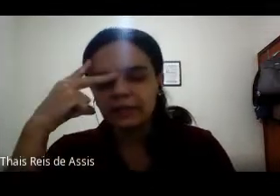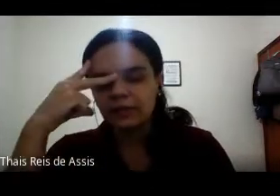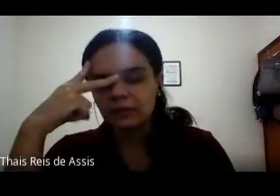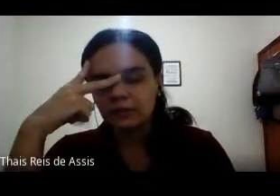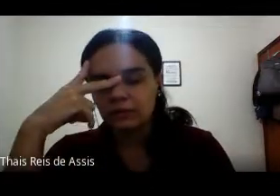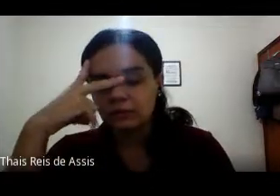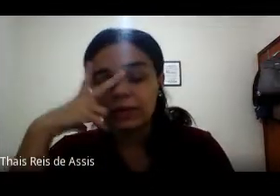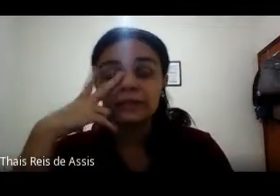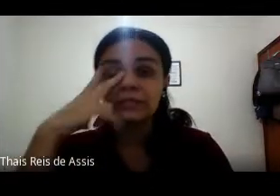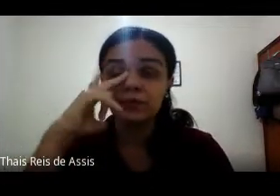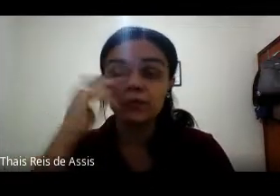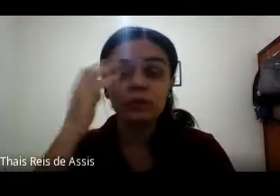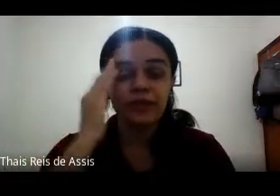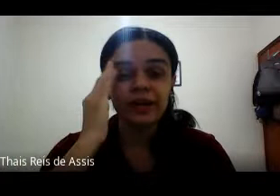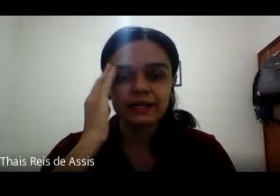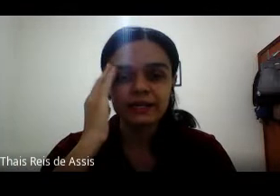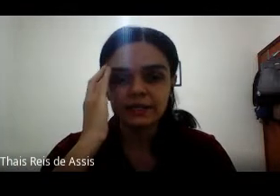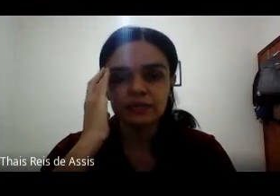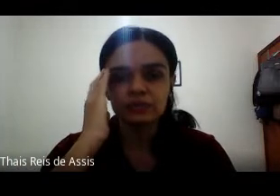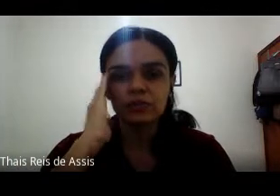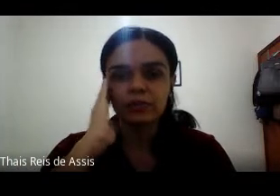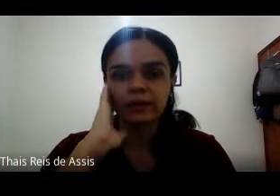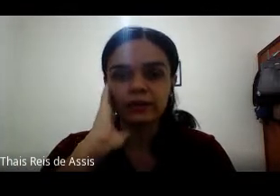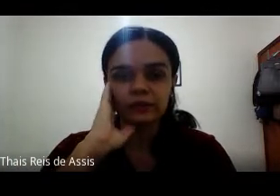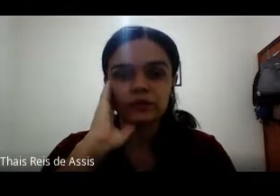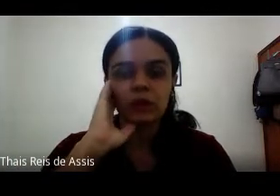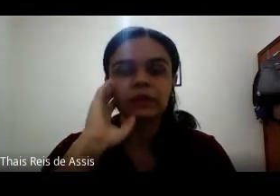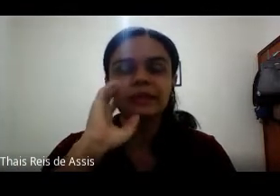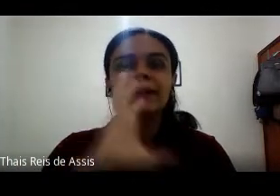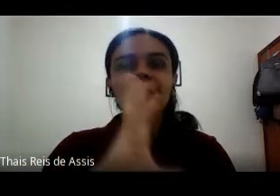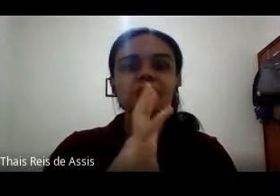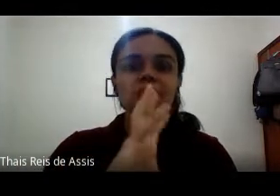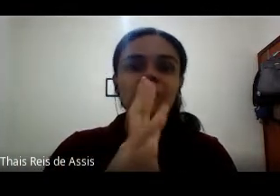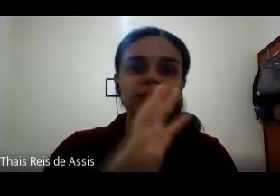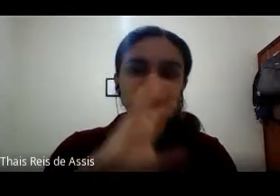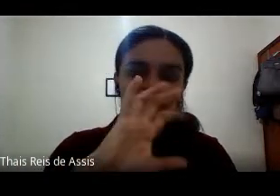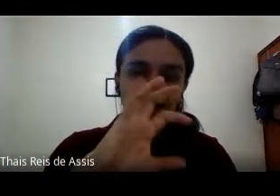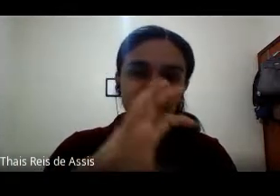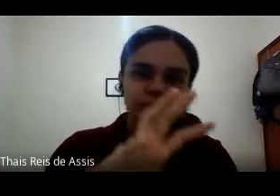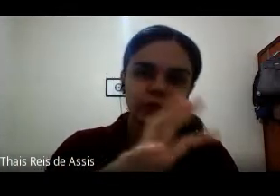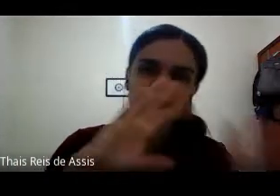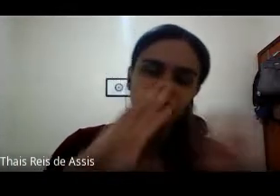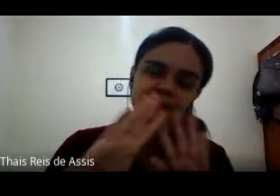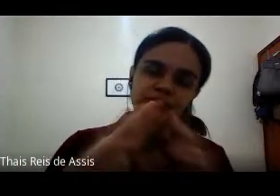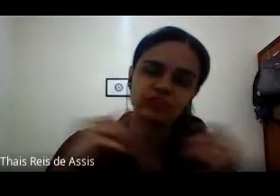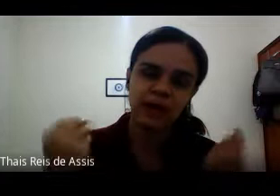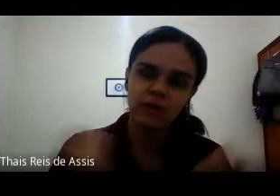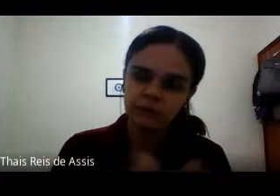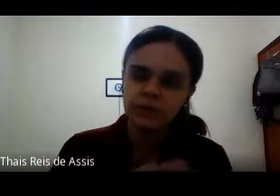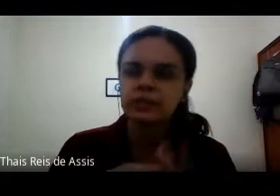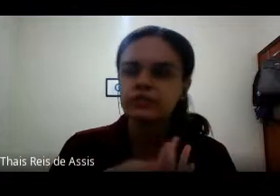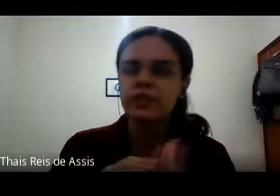aqui, o Gaudêncio Frigoto fala nessa questão de uma escola unitária, aquela escola que te dá uma formação